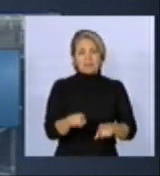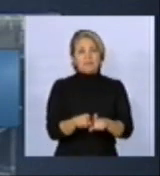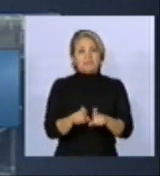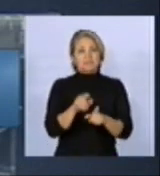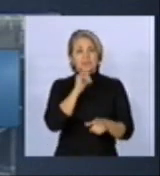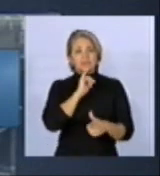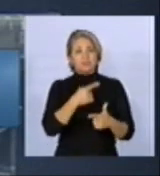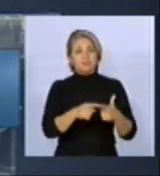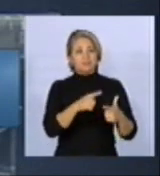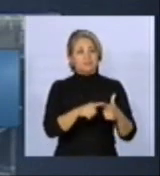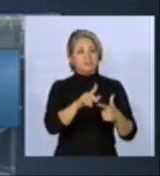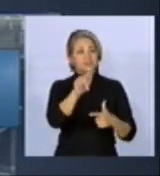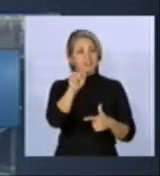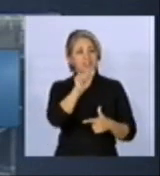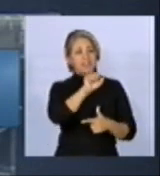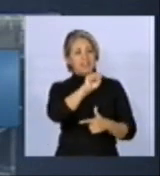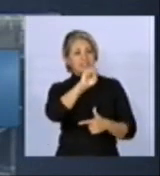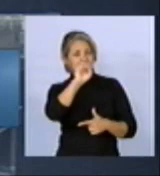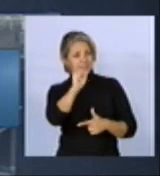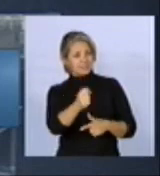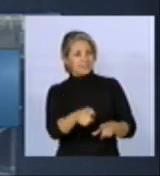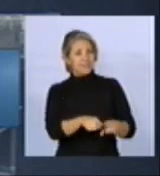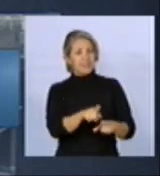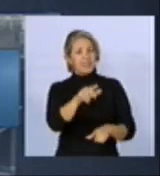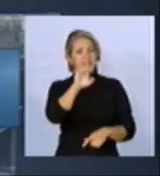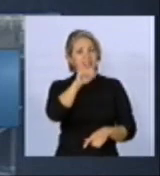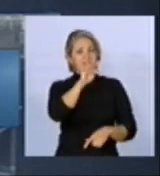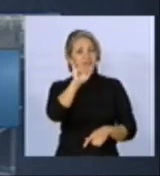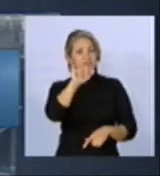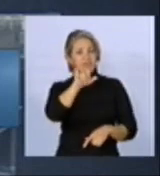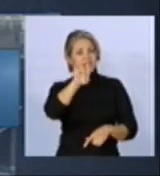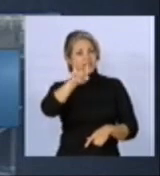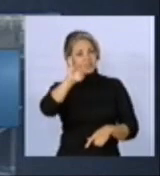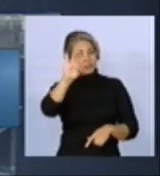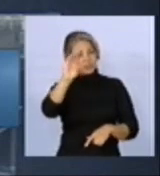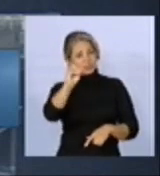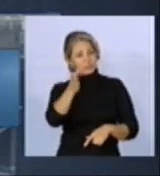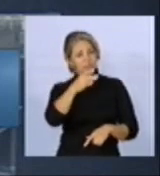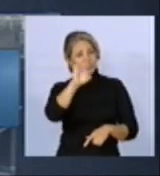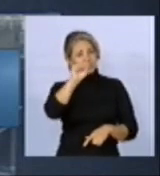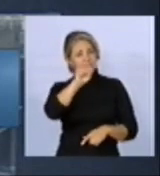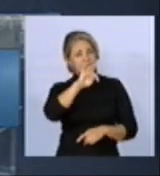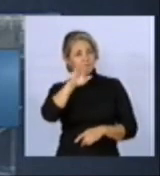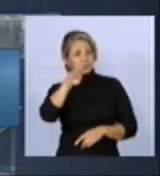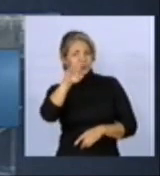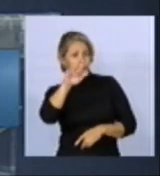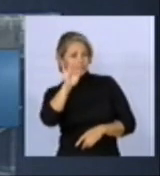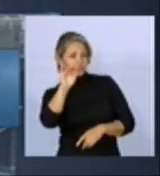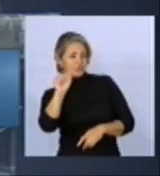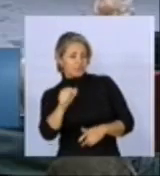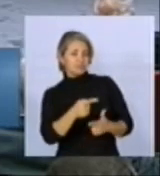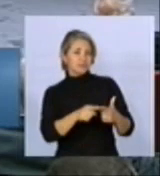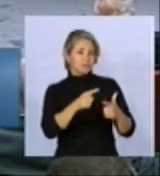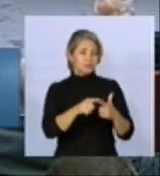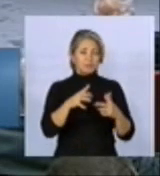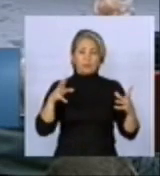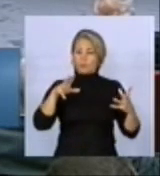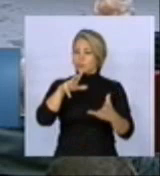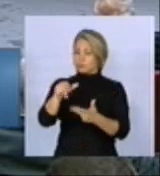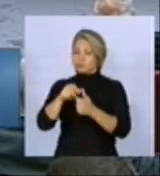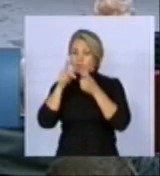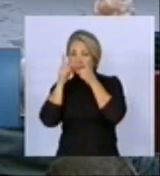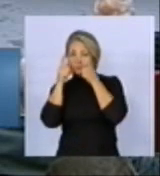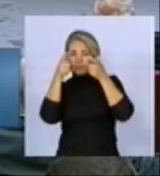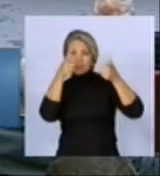luva né então acho que esse é um dos principais problemas que a gente vê né o mundo inteiro hoje está olhando para isso por conta